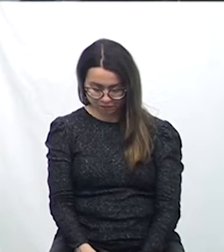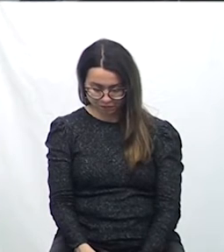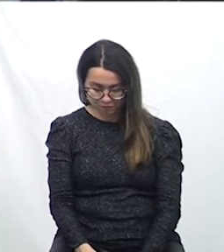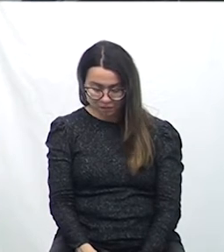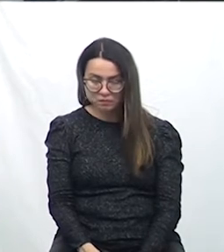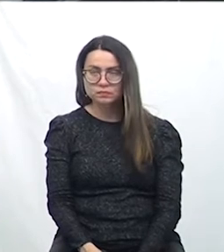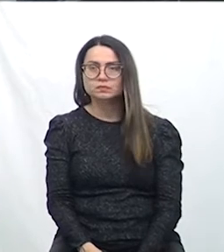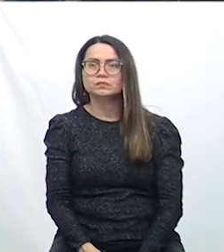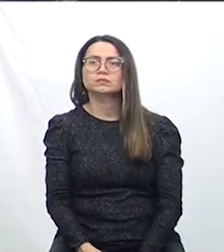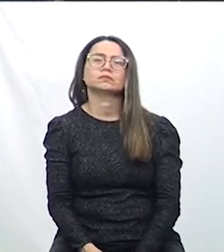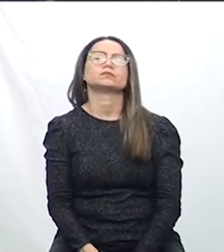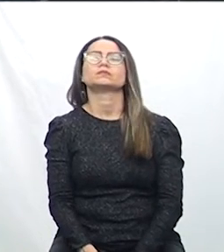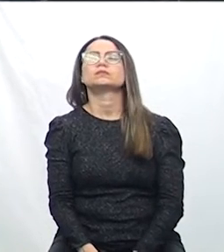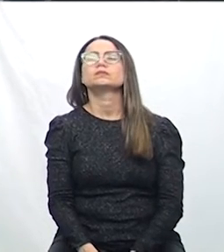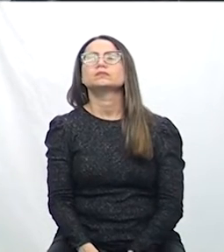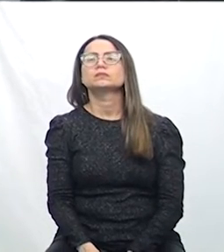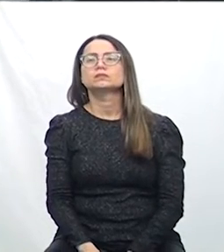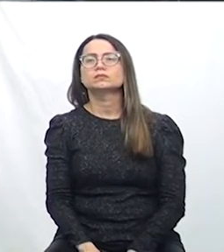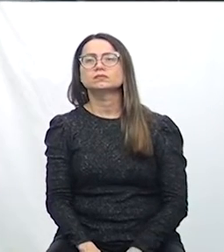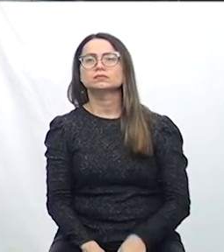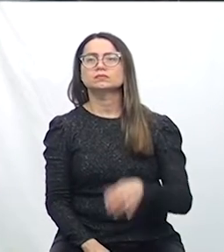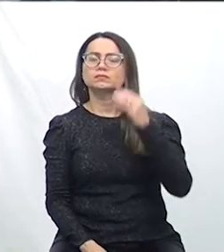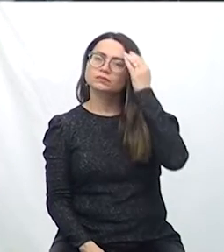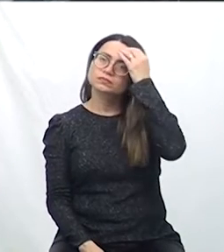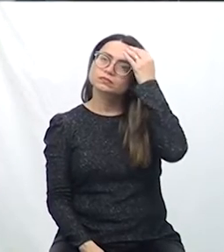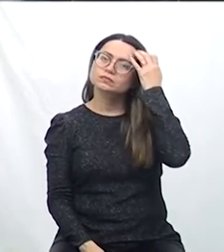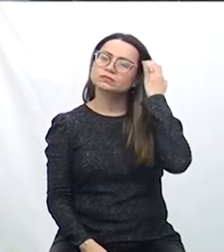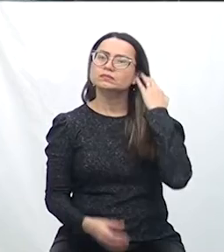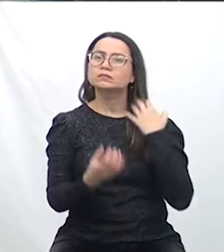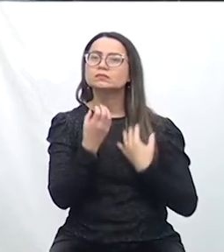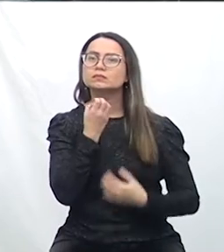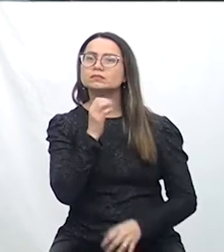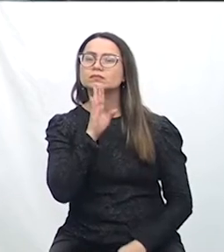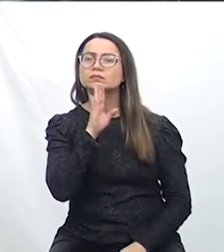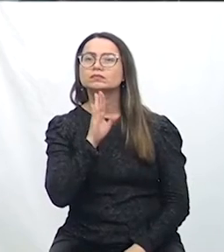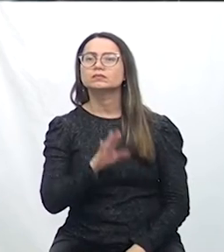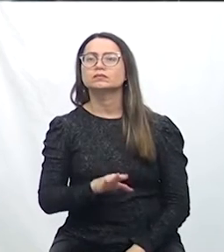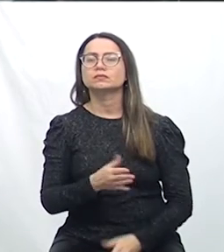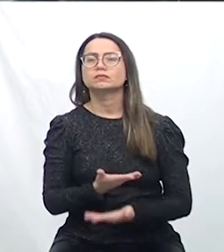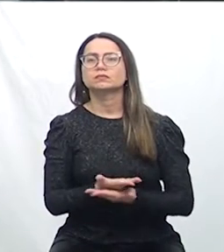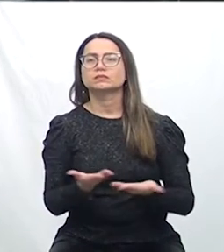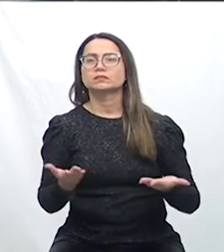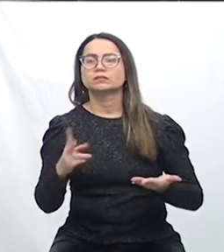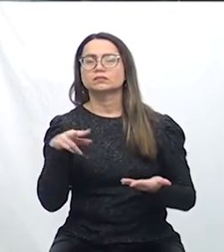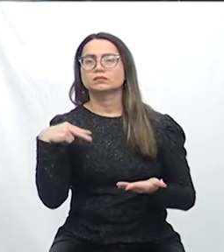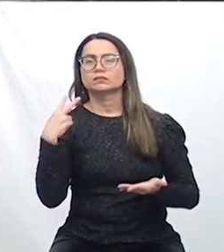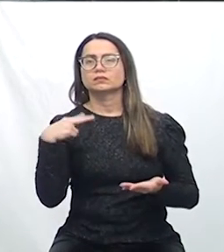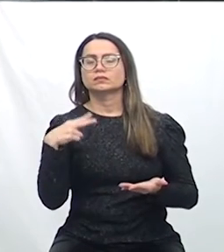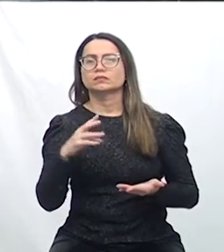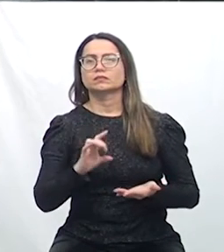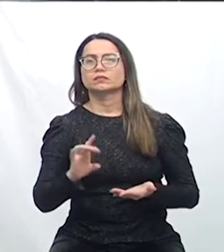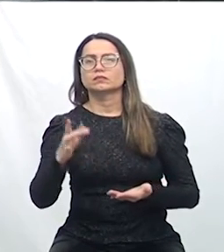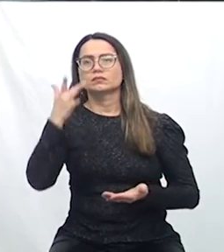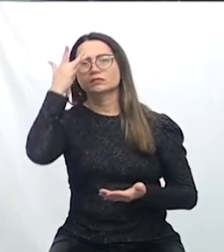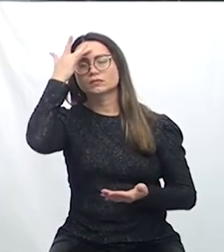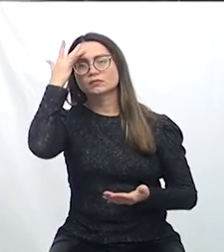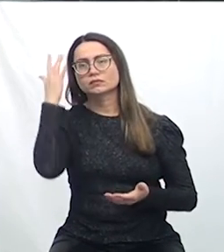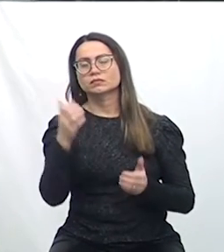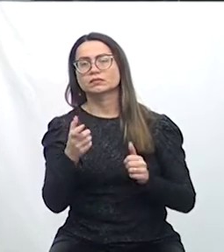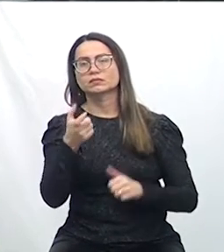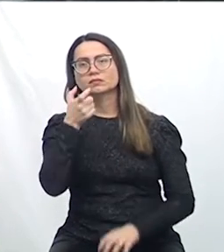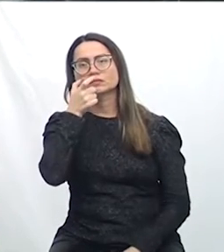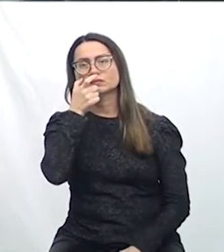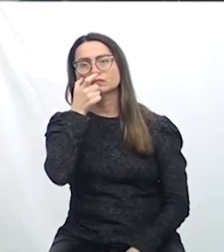Boa tarde aos membros da mesa, aos vereadores, vereadoras, todos que estão aqui nos acompanhando presencialmente e todos que